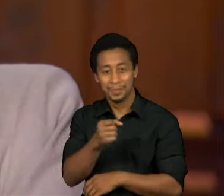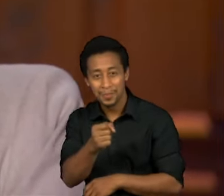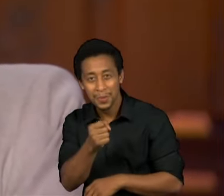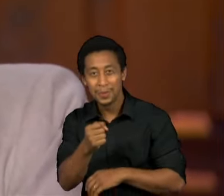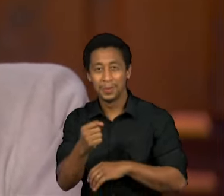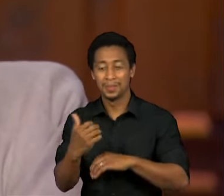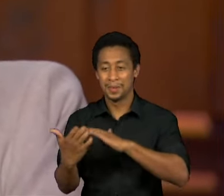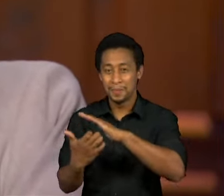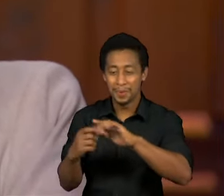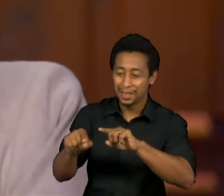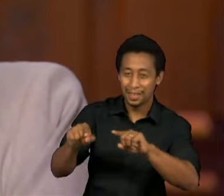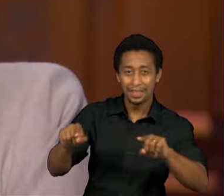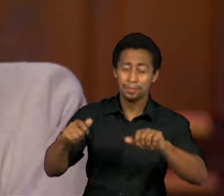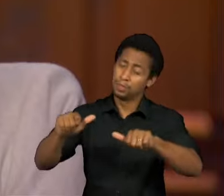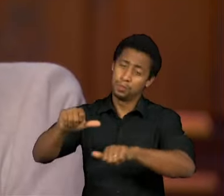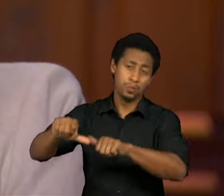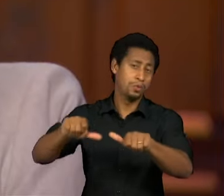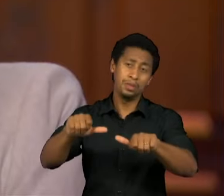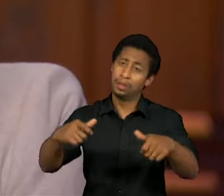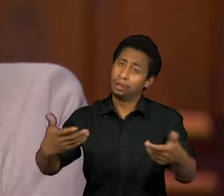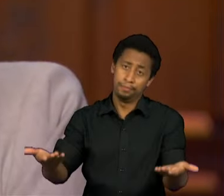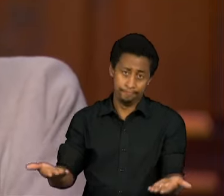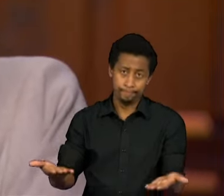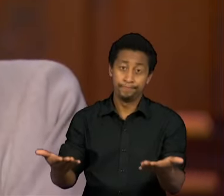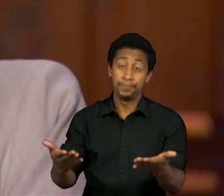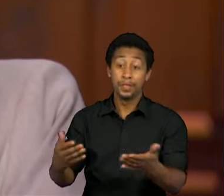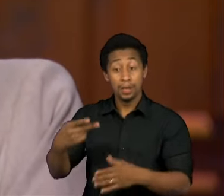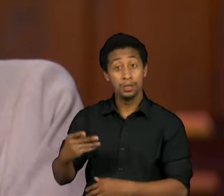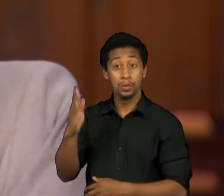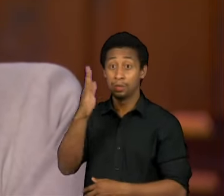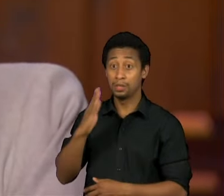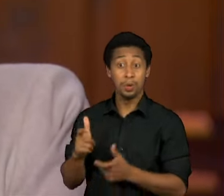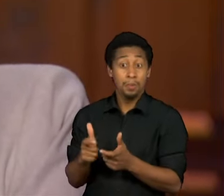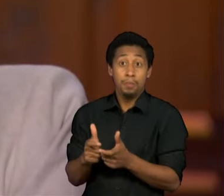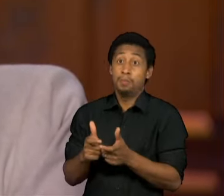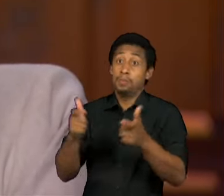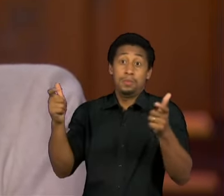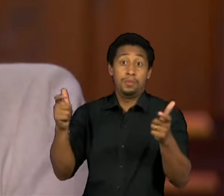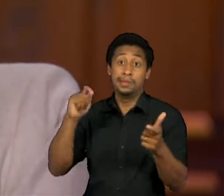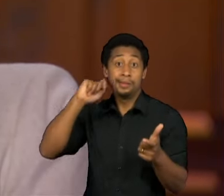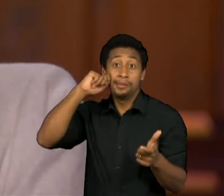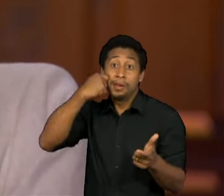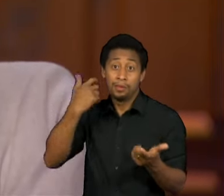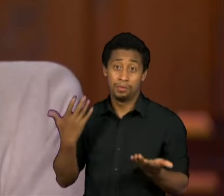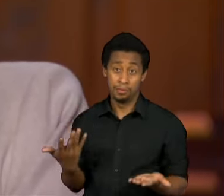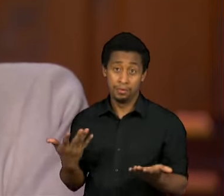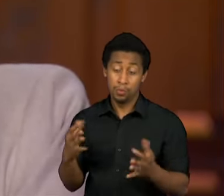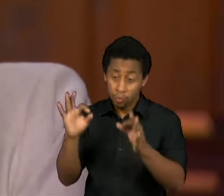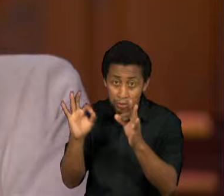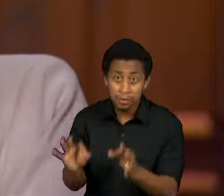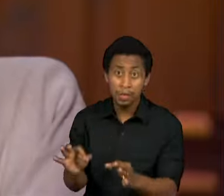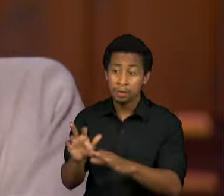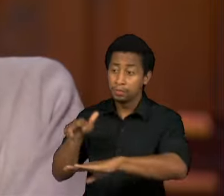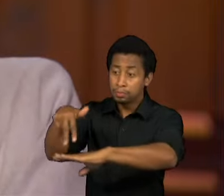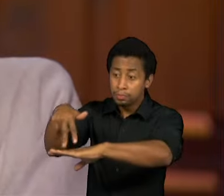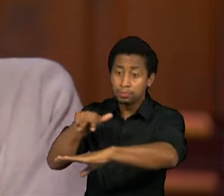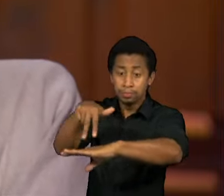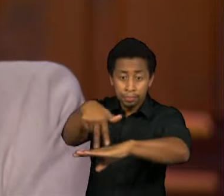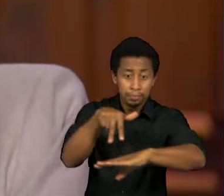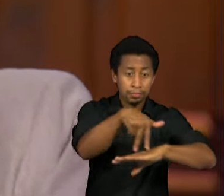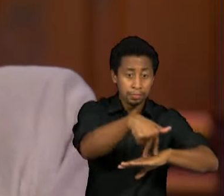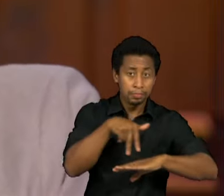país como nossa é de maioria Negra é inegável que nós precisamos de estarem mais espaços em todos